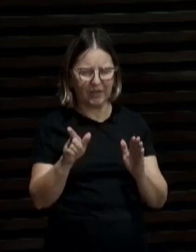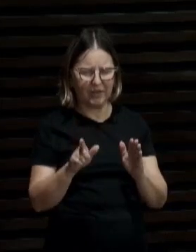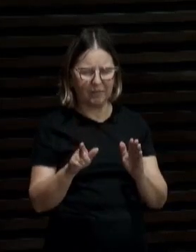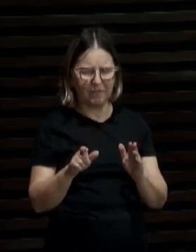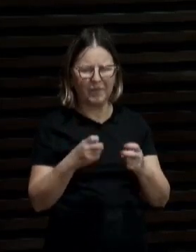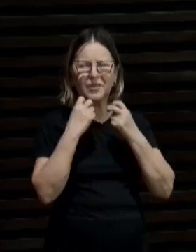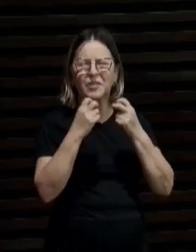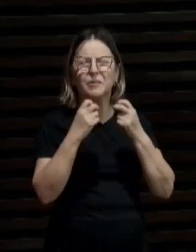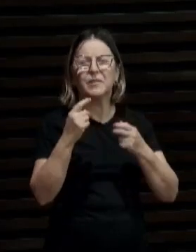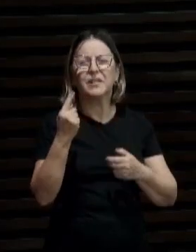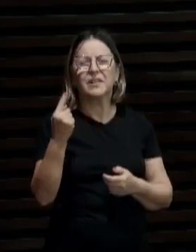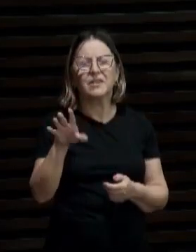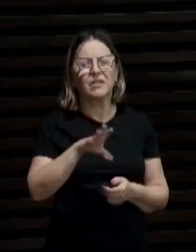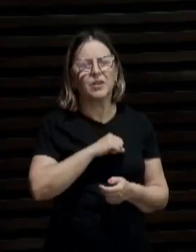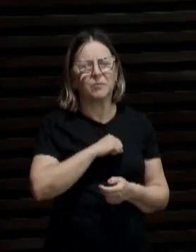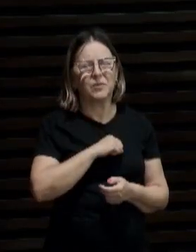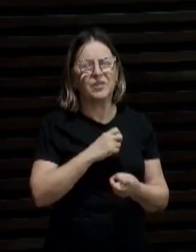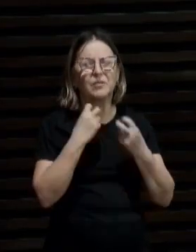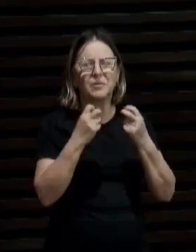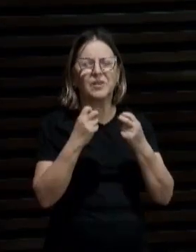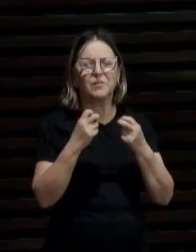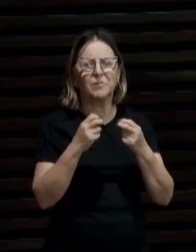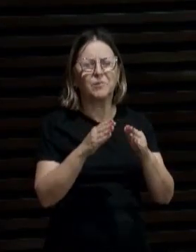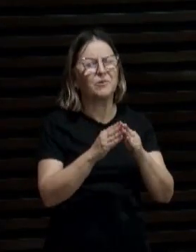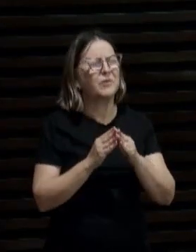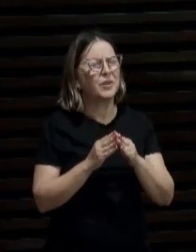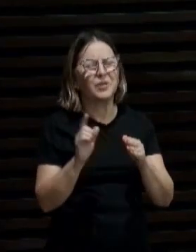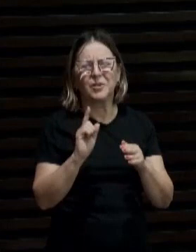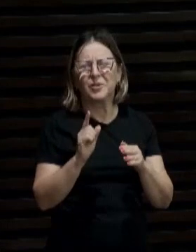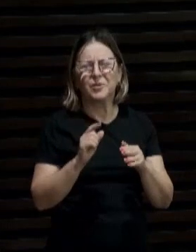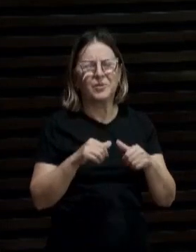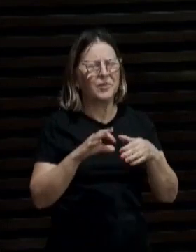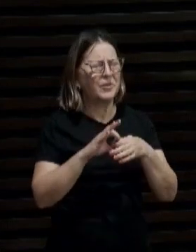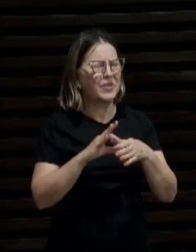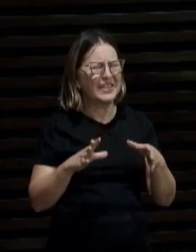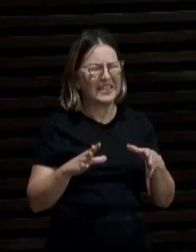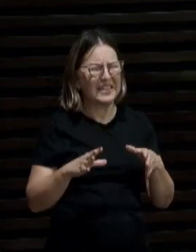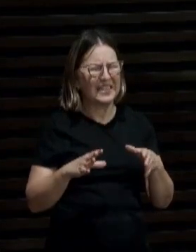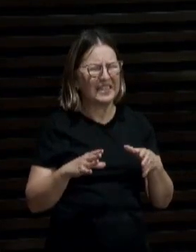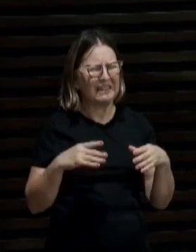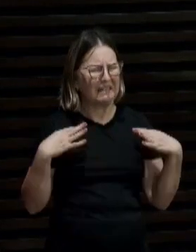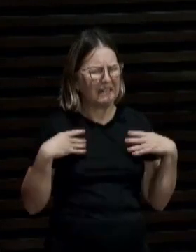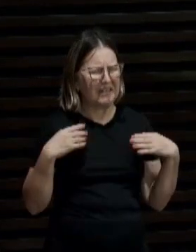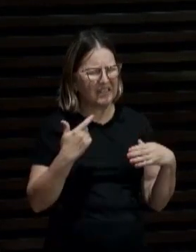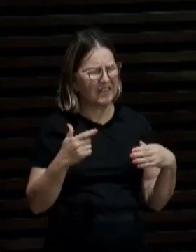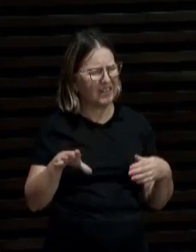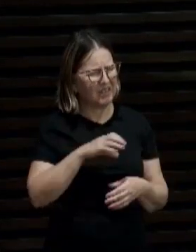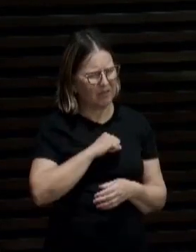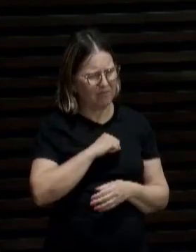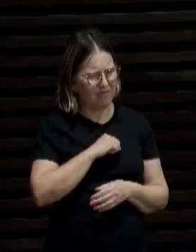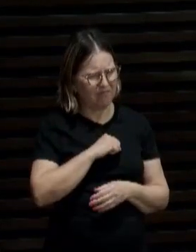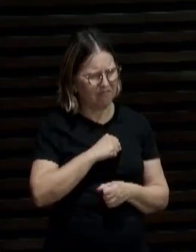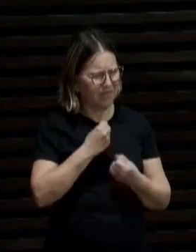não nos deixe, Pai, acomodados, Pai, em nosso desamor, meu Pai. Nós não queremos de maneira nenhuma,